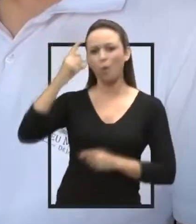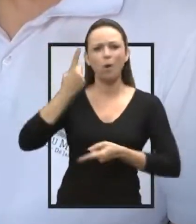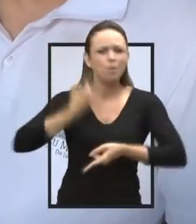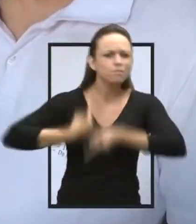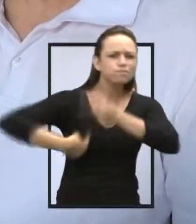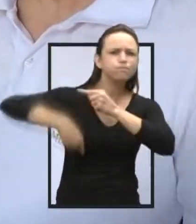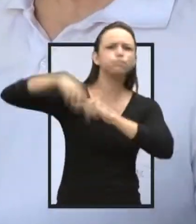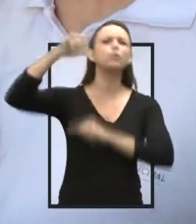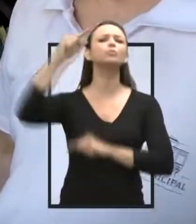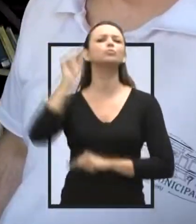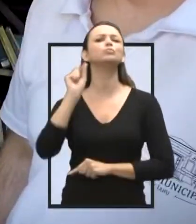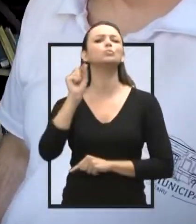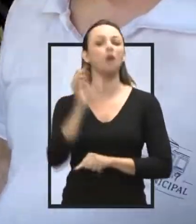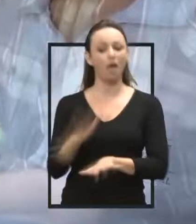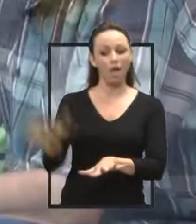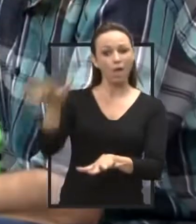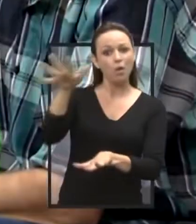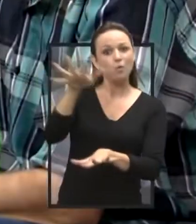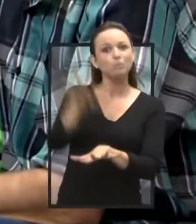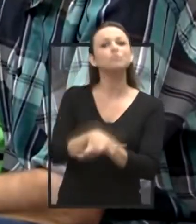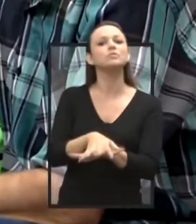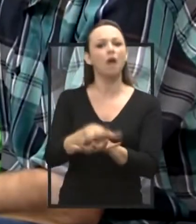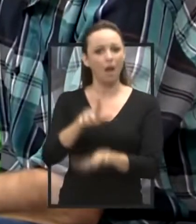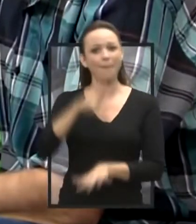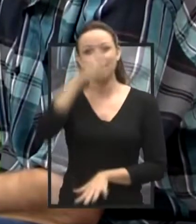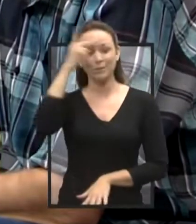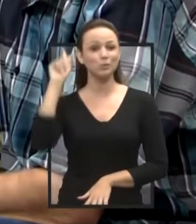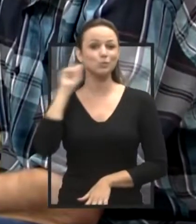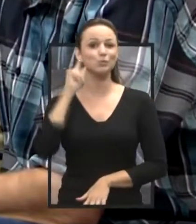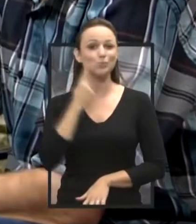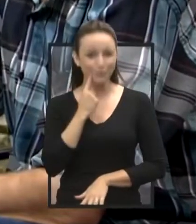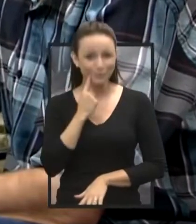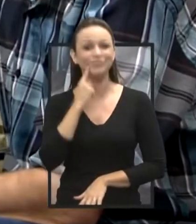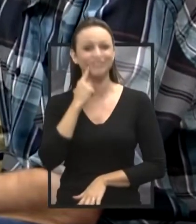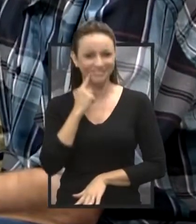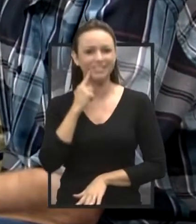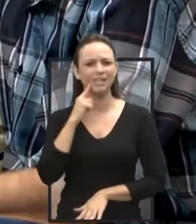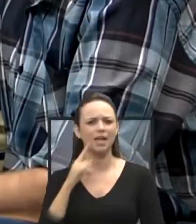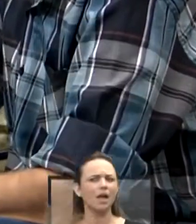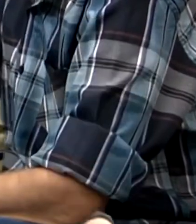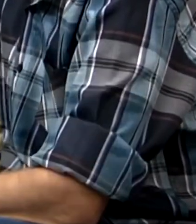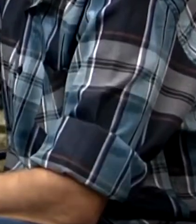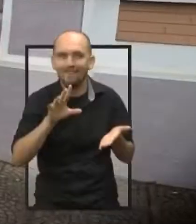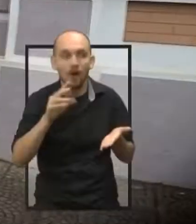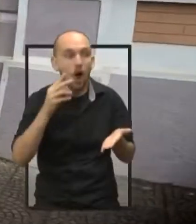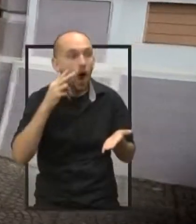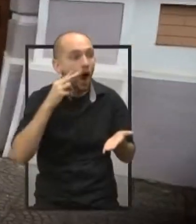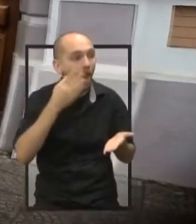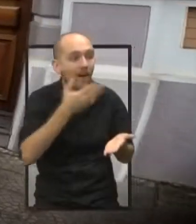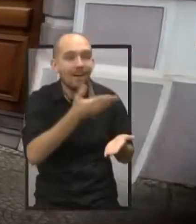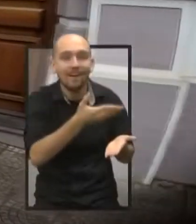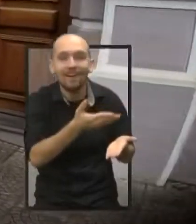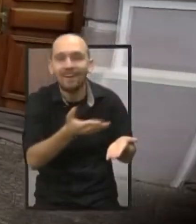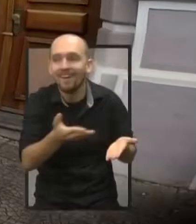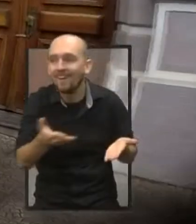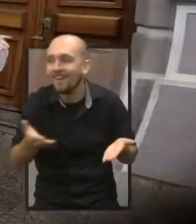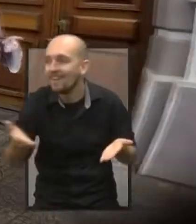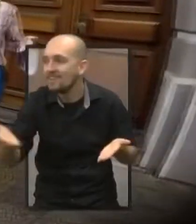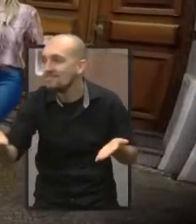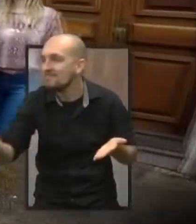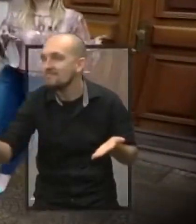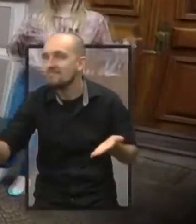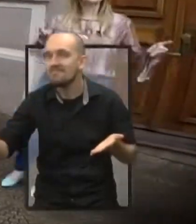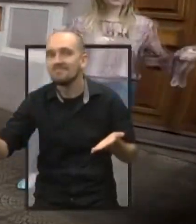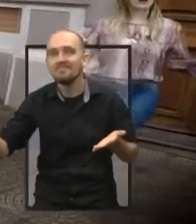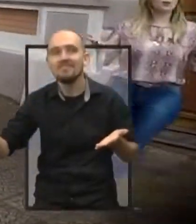diz respeito à inclusão de pessoas surdas. Desde maio de 2018, a programação da TV Câmara